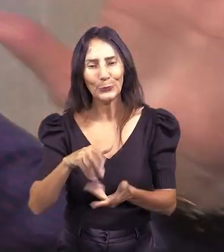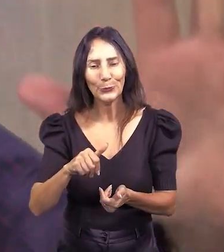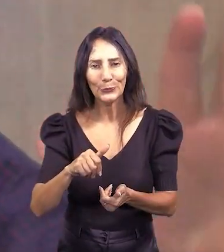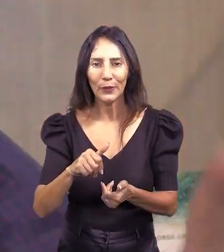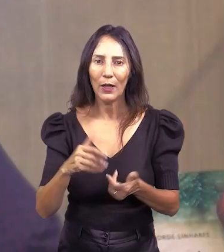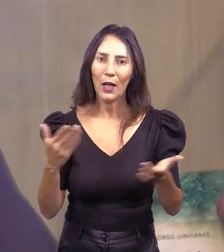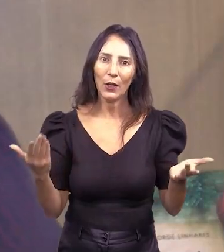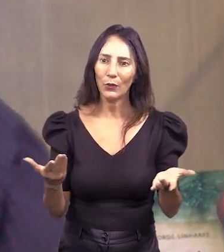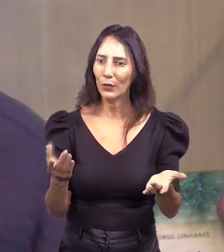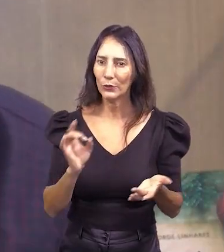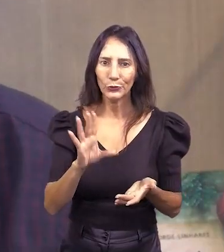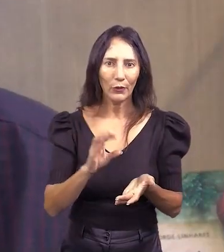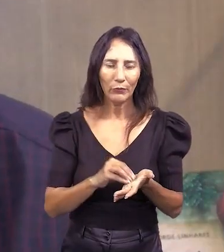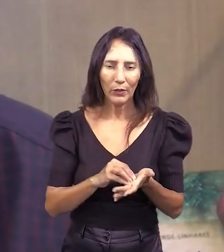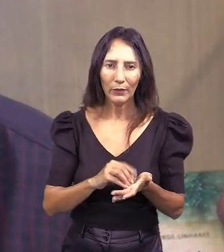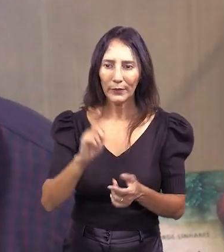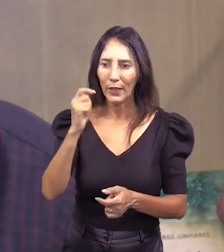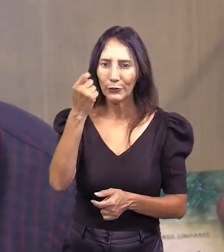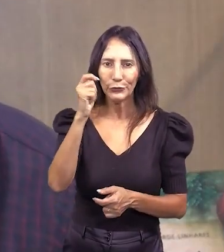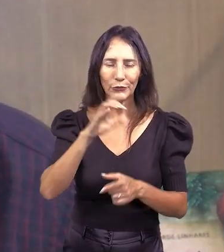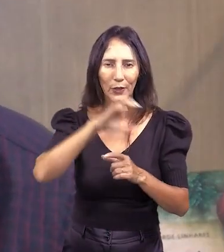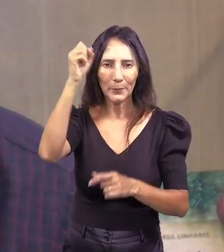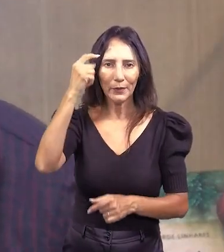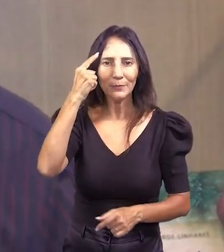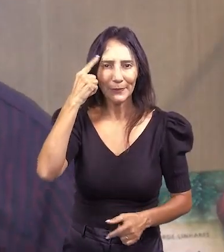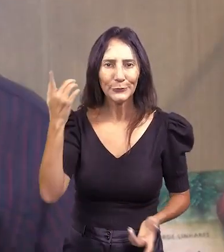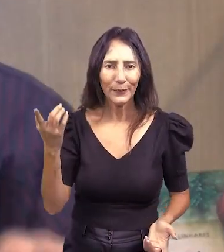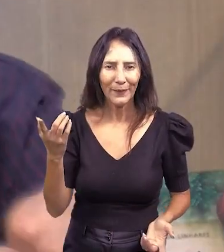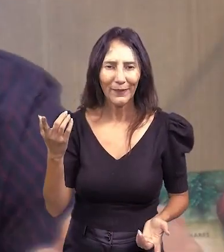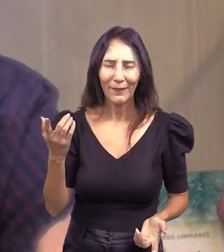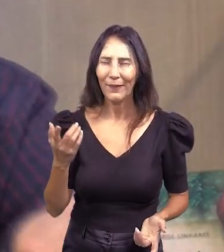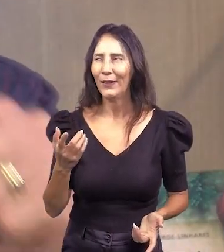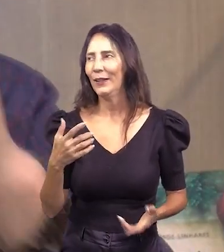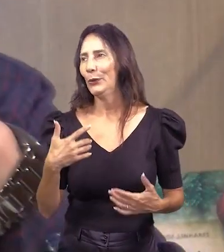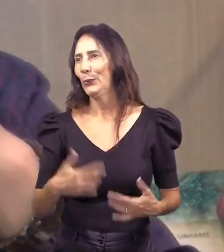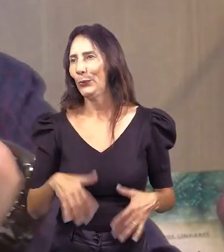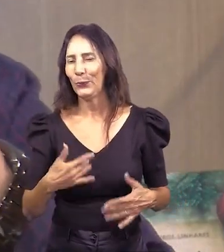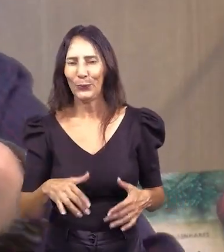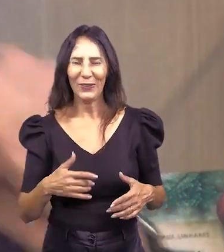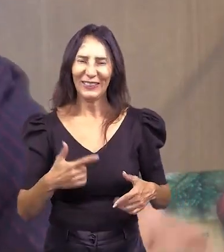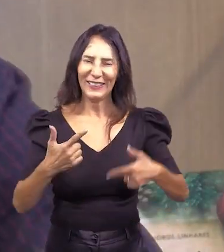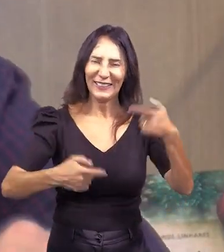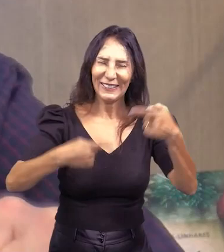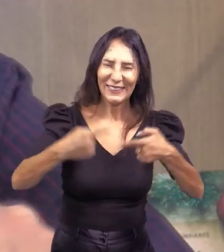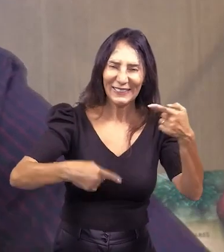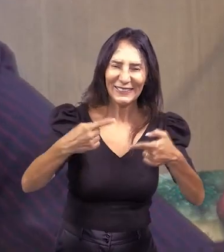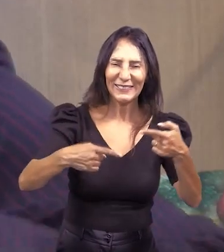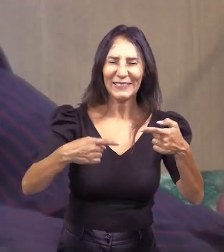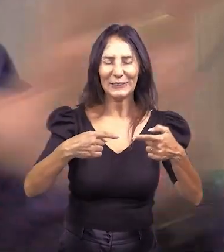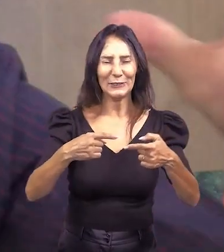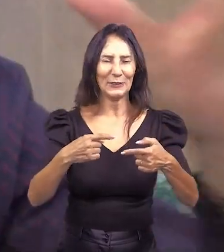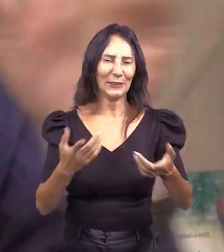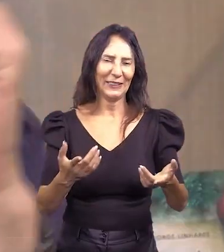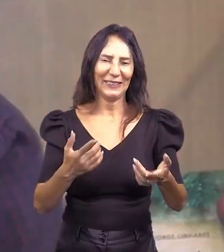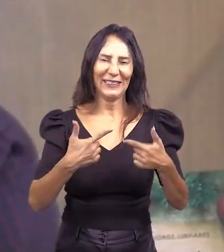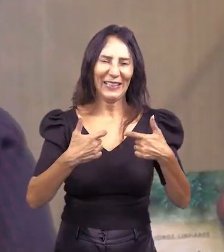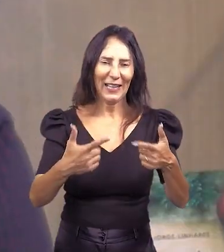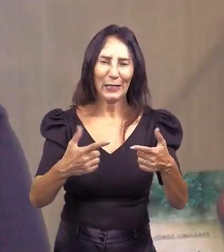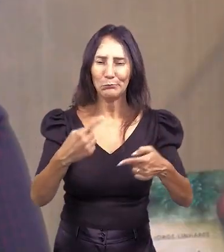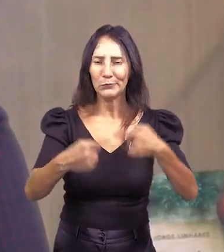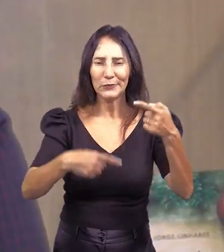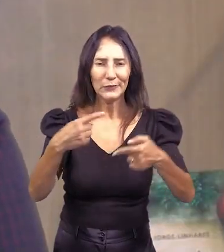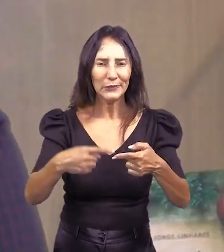Só falta agora a Argentina ser campeã do mundo, hein? Tantas guerras, tantas lutas políticas, aí ó, não vale